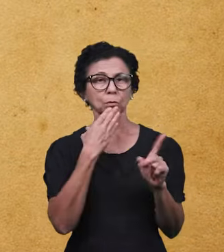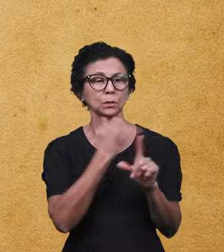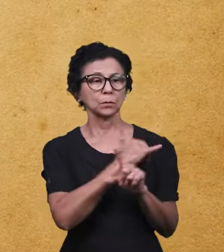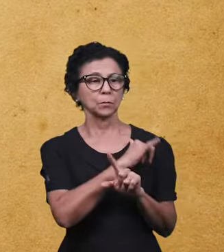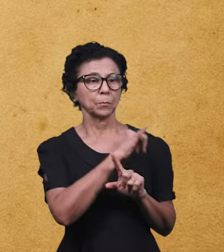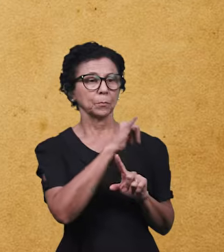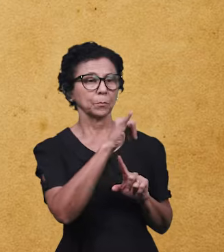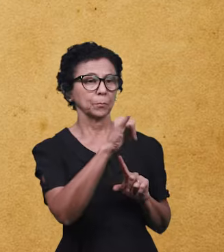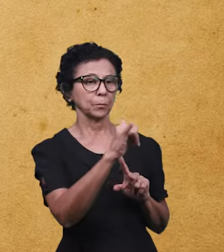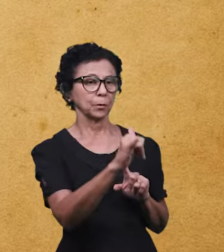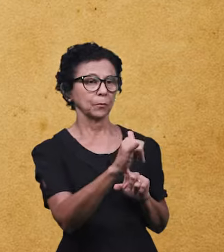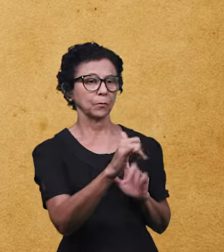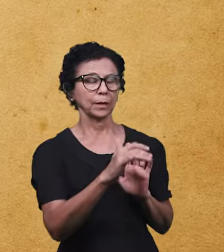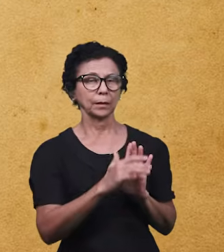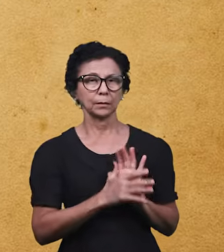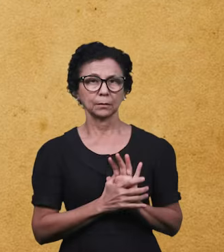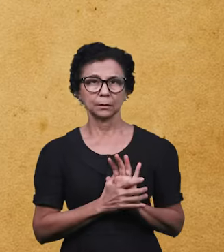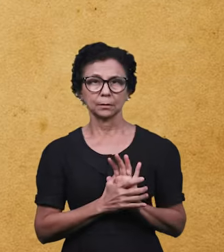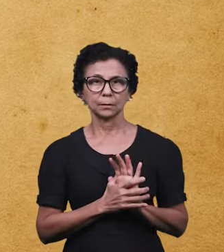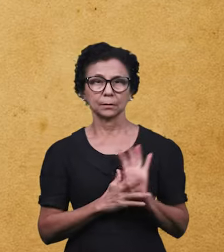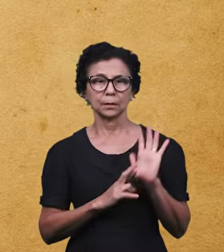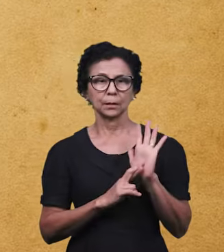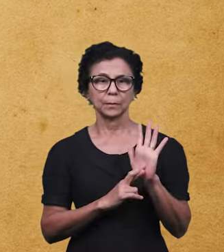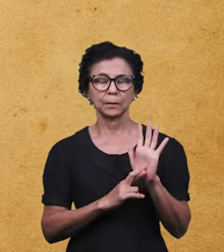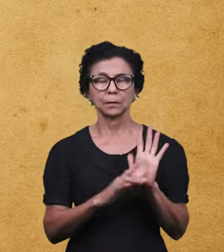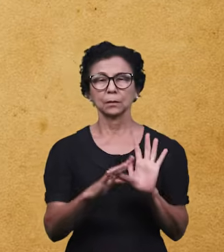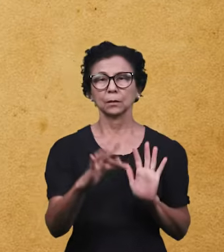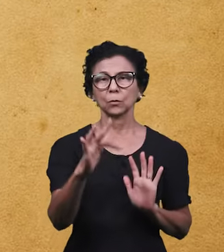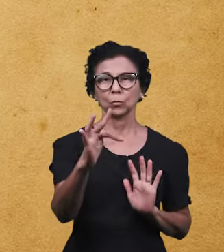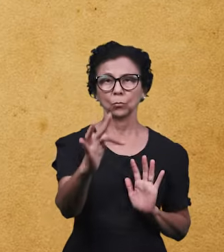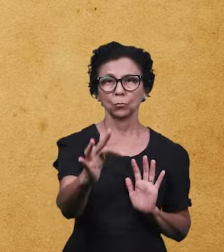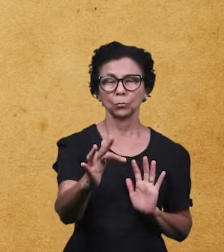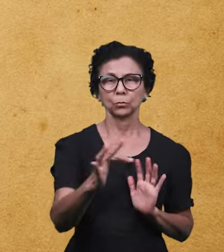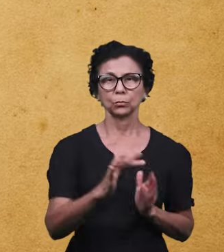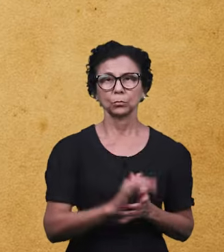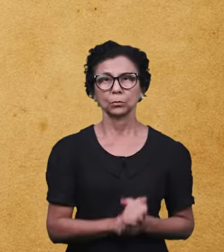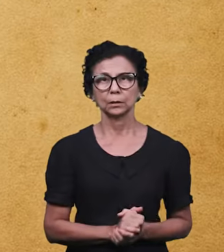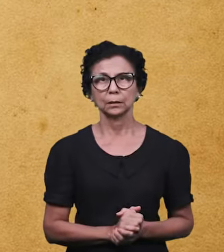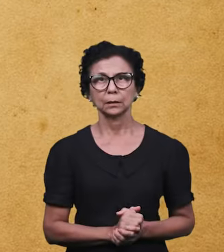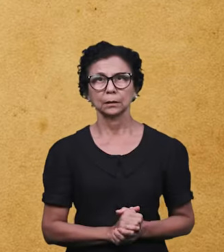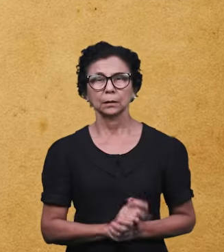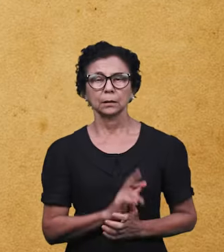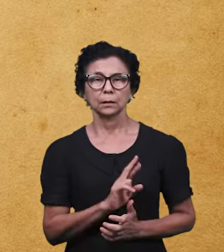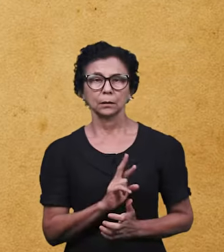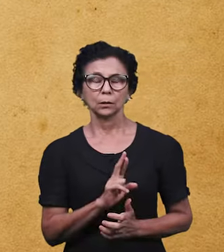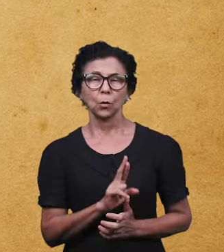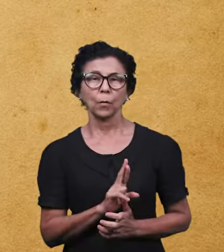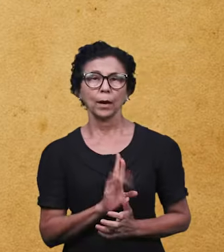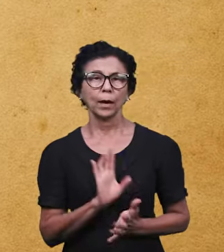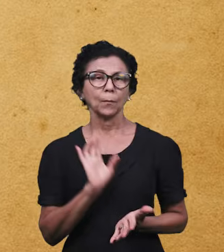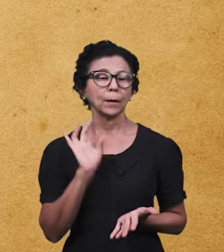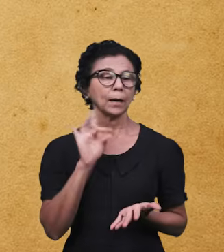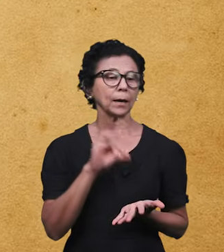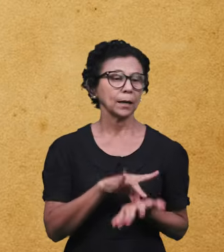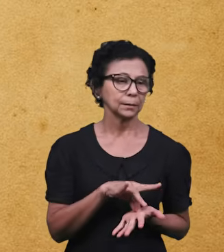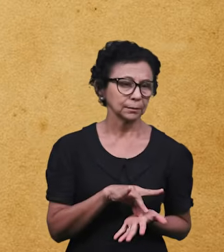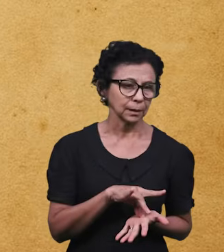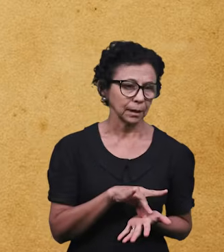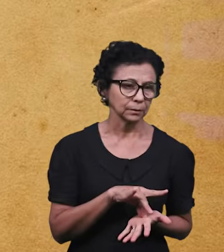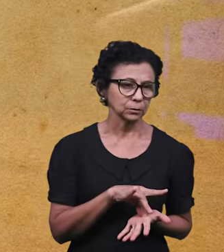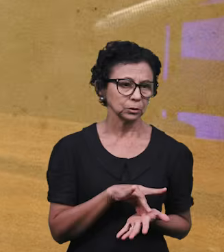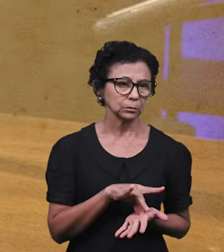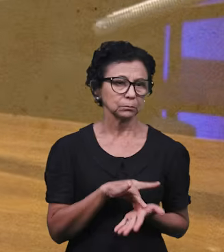a sombra dos bens futuros e não a imagem exata das coisas. E é exatamente o